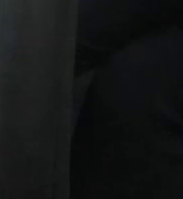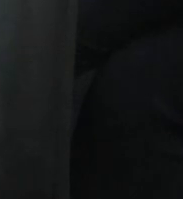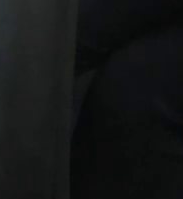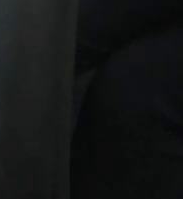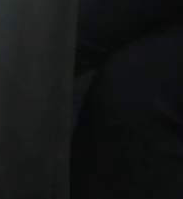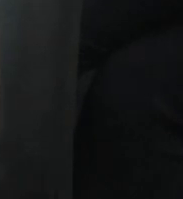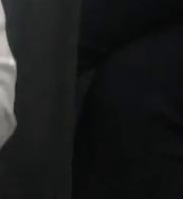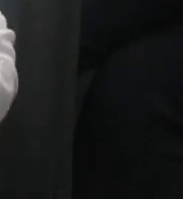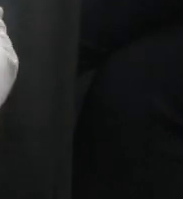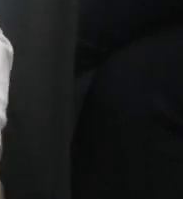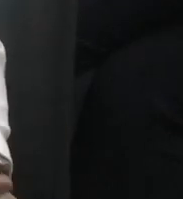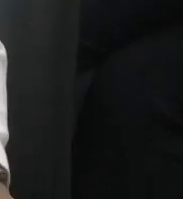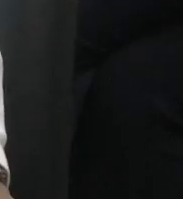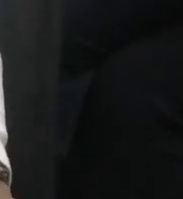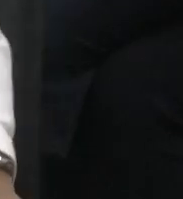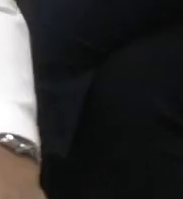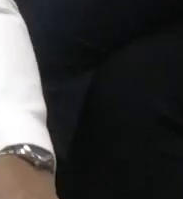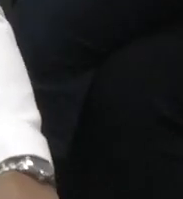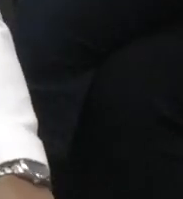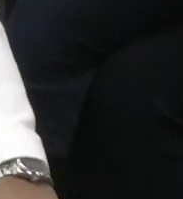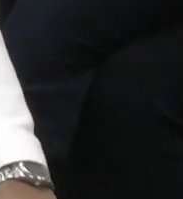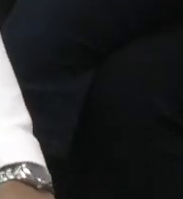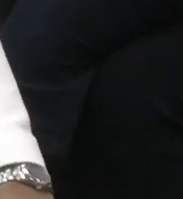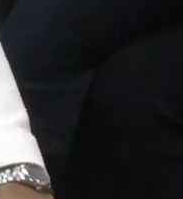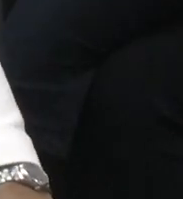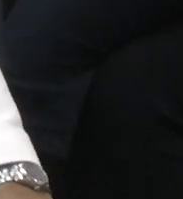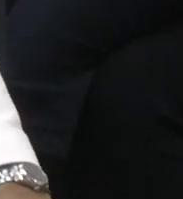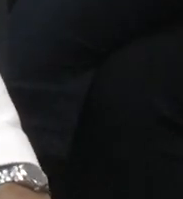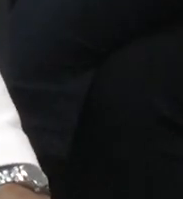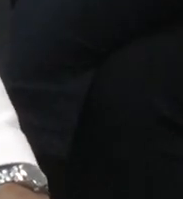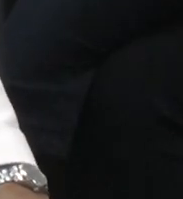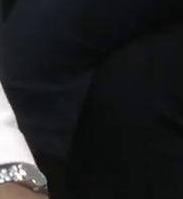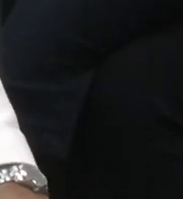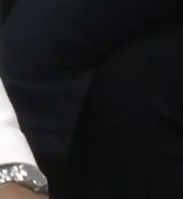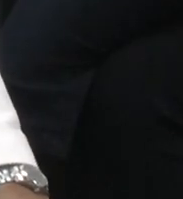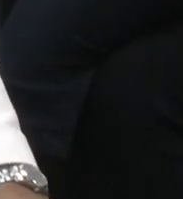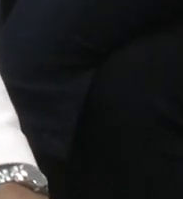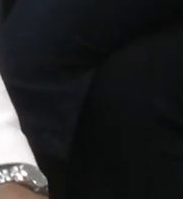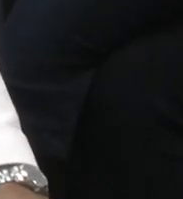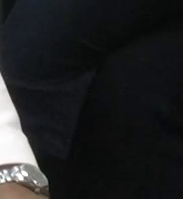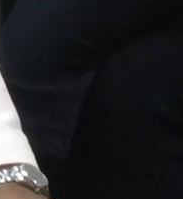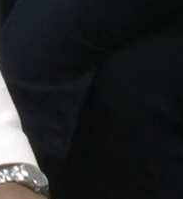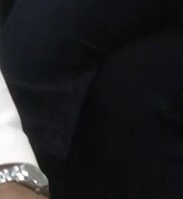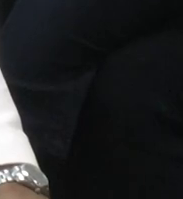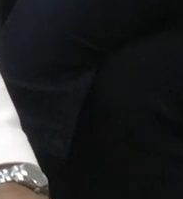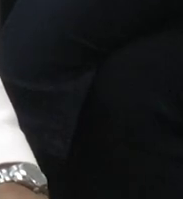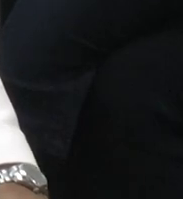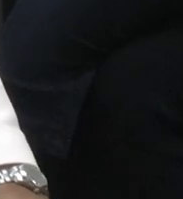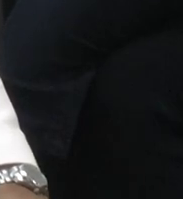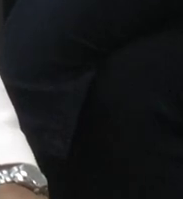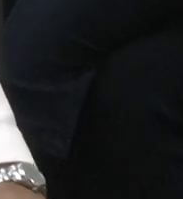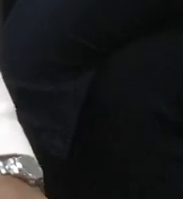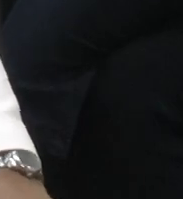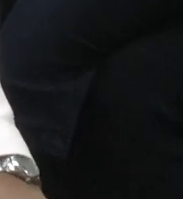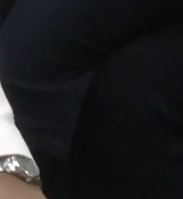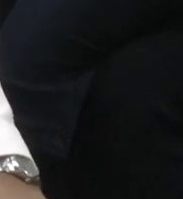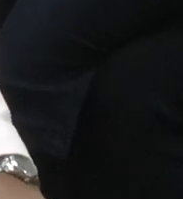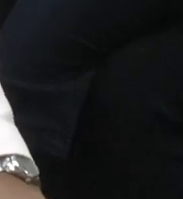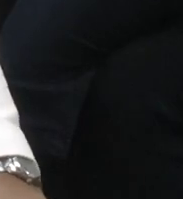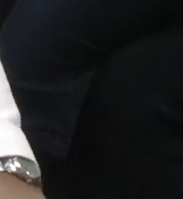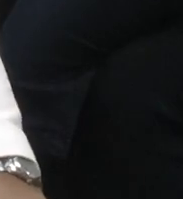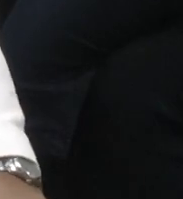existe ele existe quando a gente vai olhar para uma faculdade de medicina para uma faculdade de